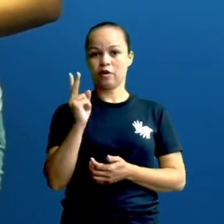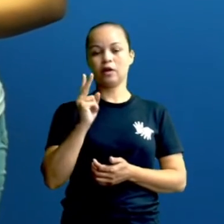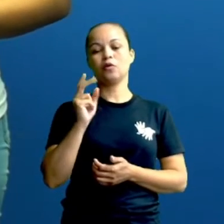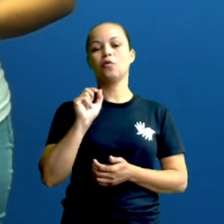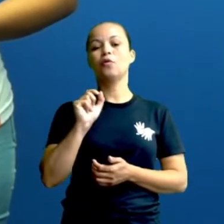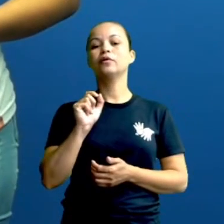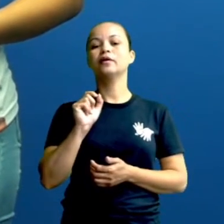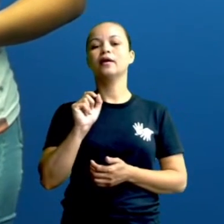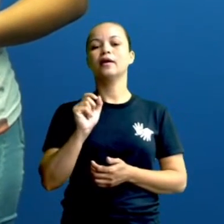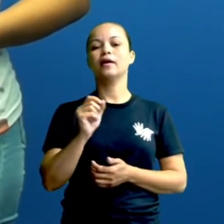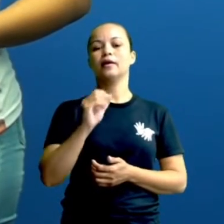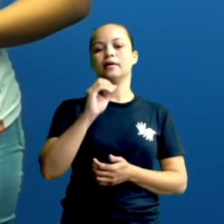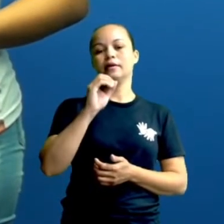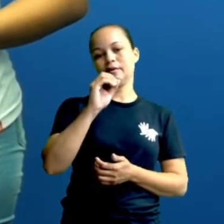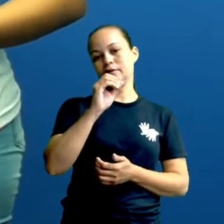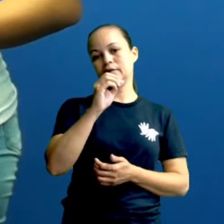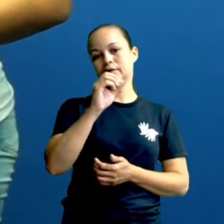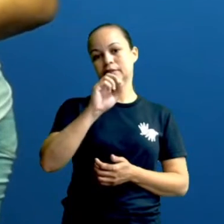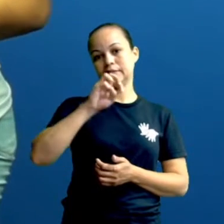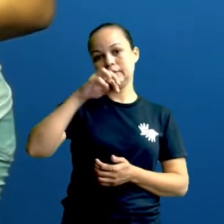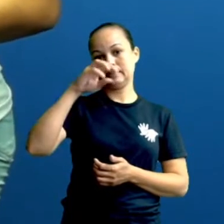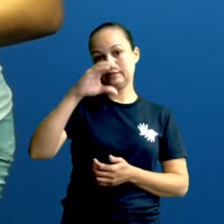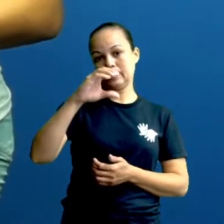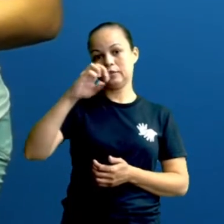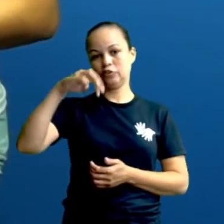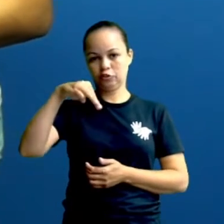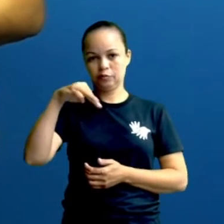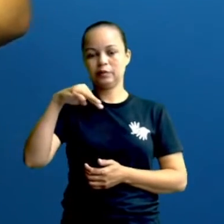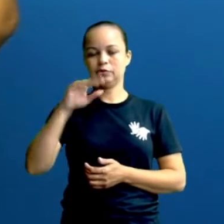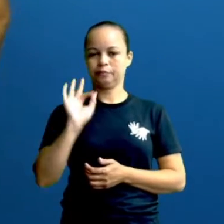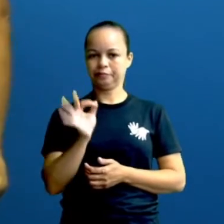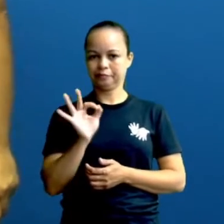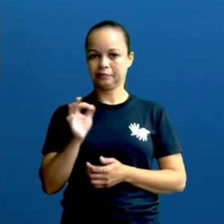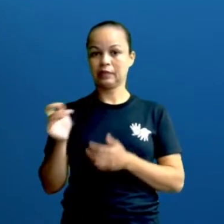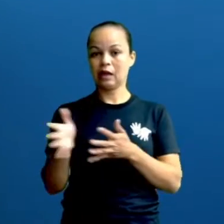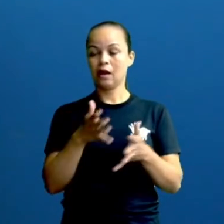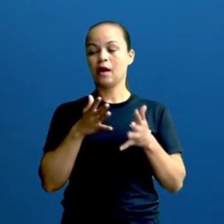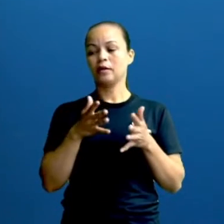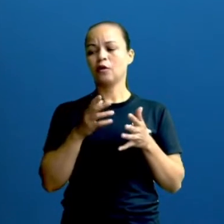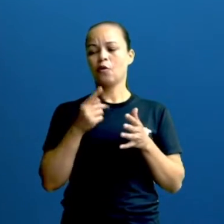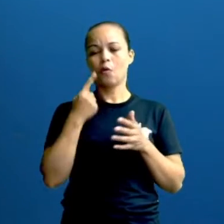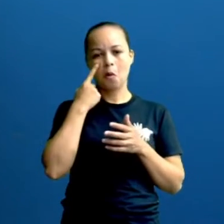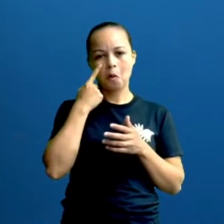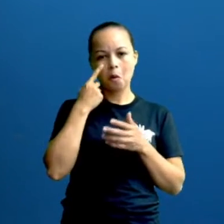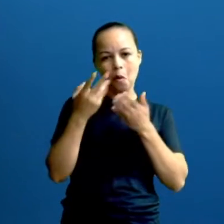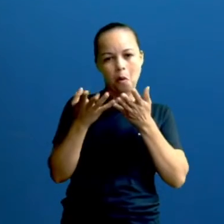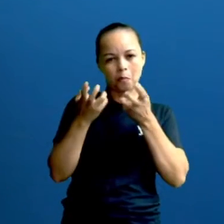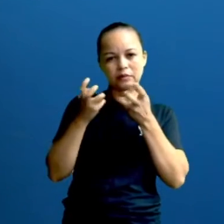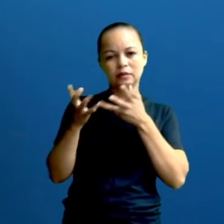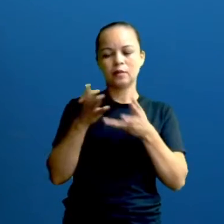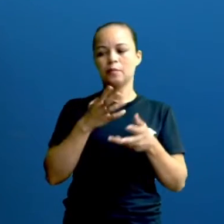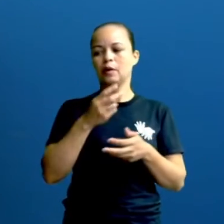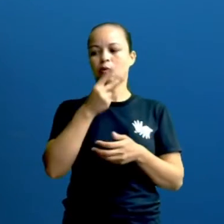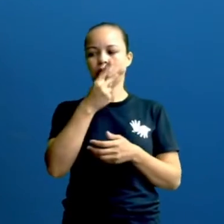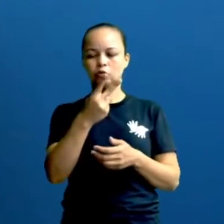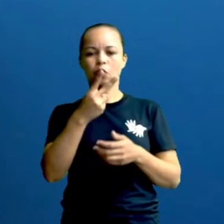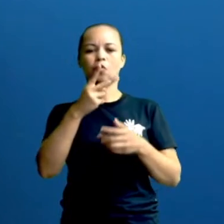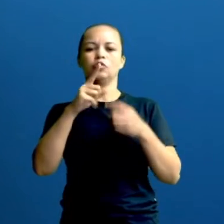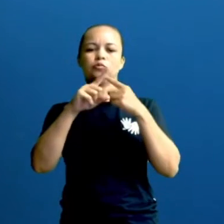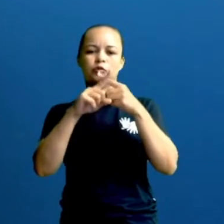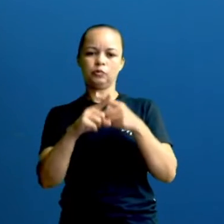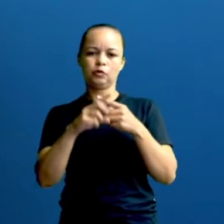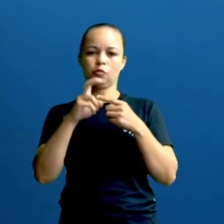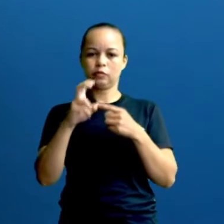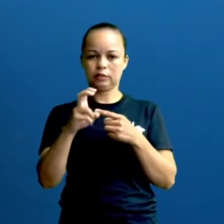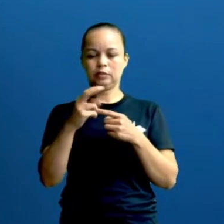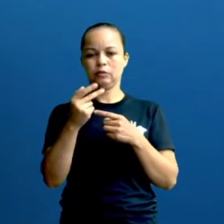raio foi em centímetros, tá certo? Então, olha o que ele fez aqui, ó. Pegou o 2, multiplicou com